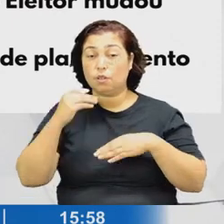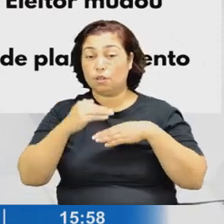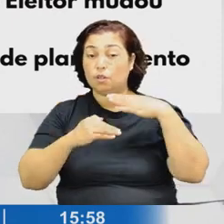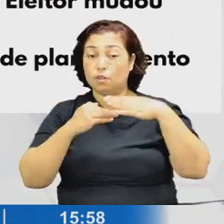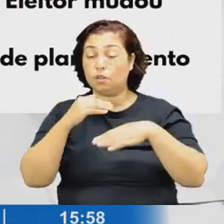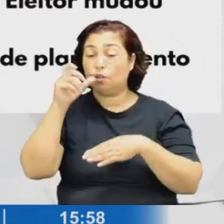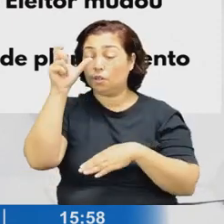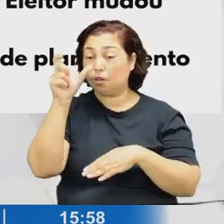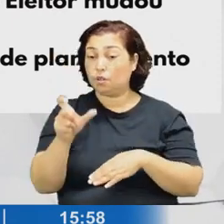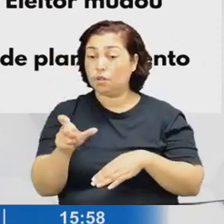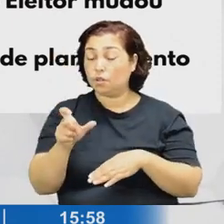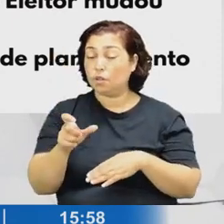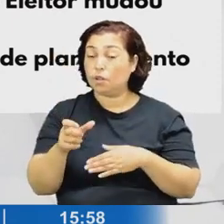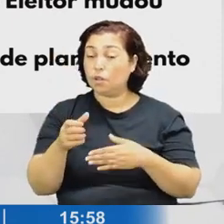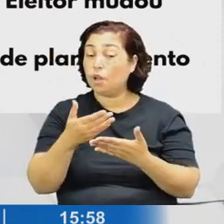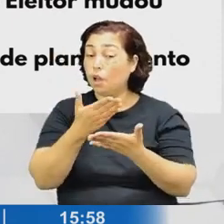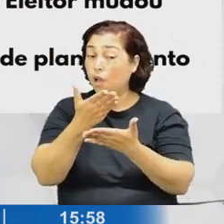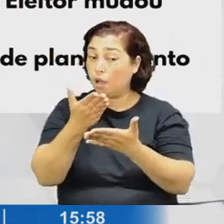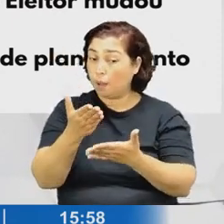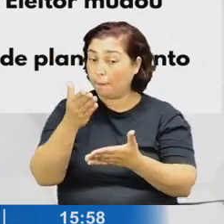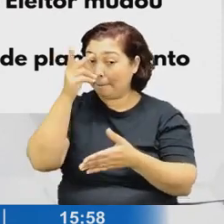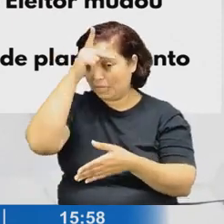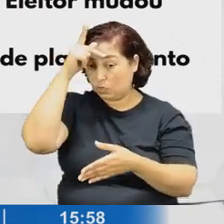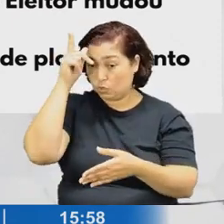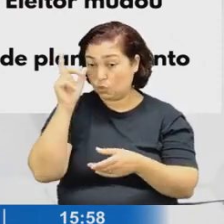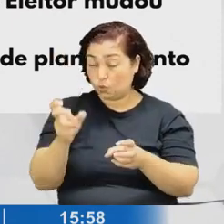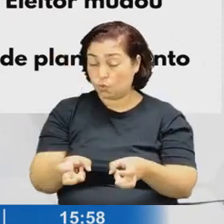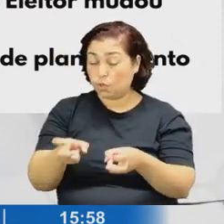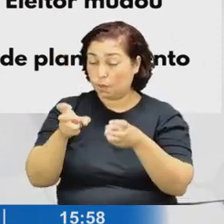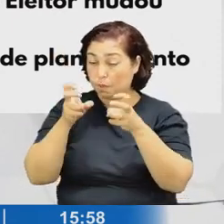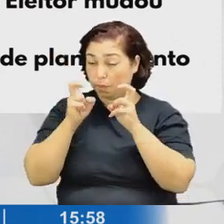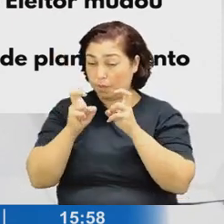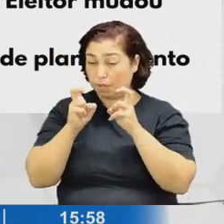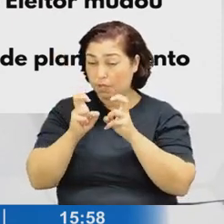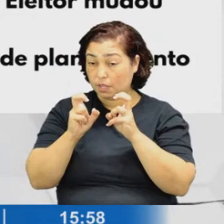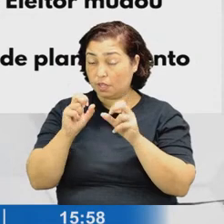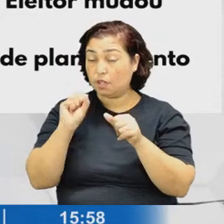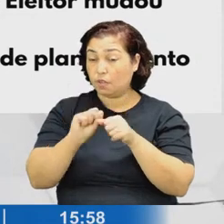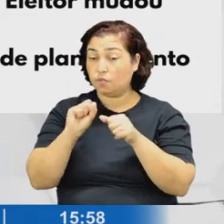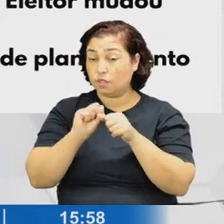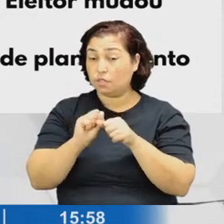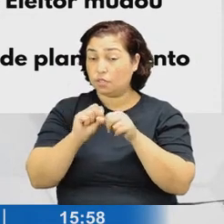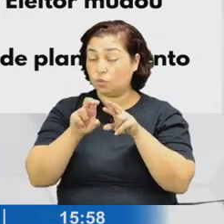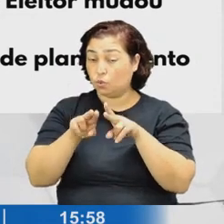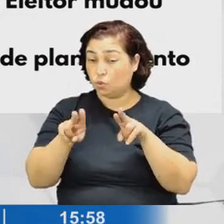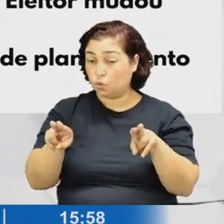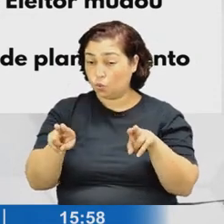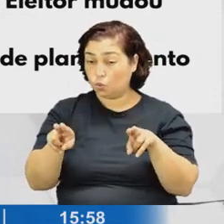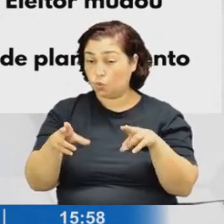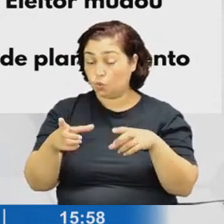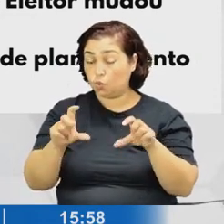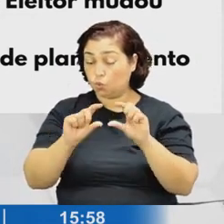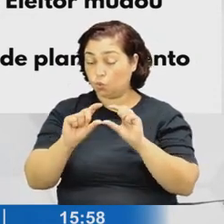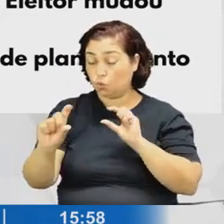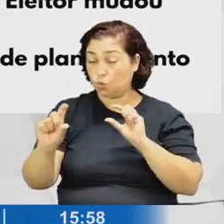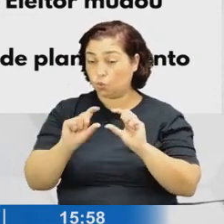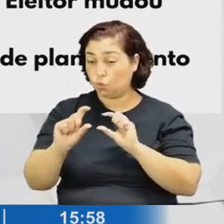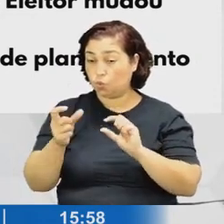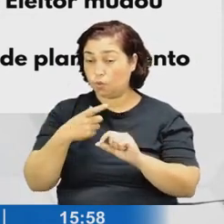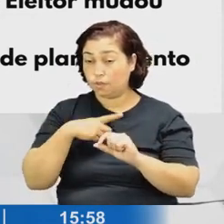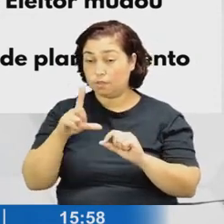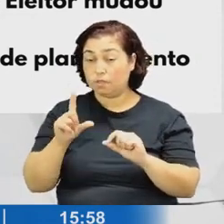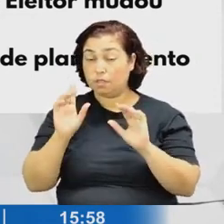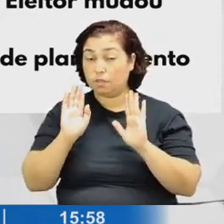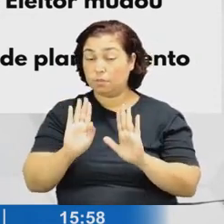é você ser percebido pelas pessoas fazendo coisas dentro de uma linha que você tem